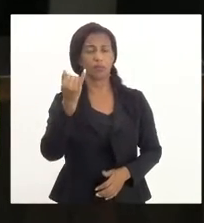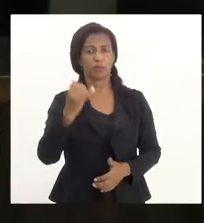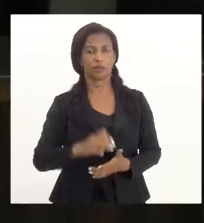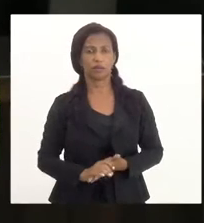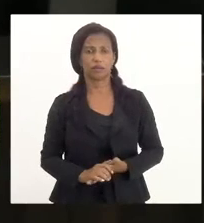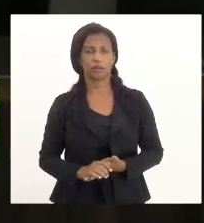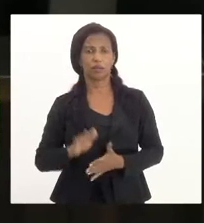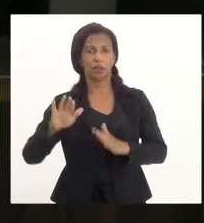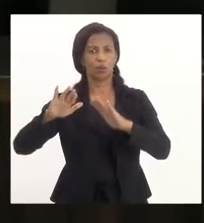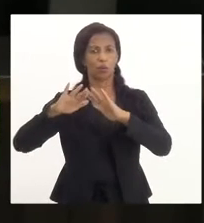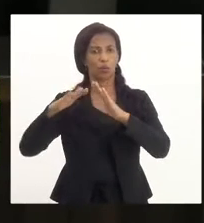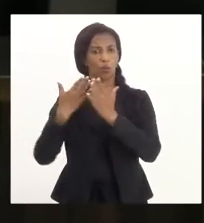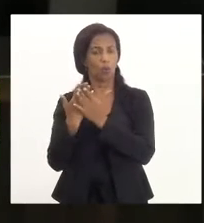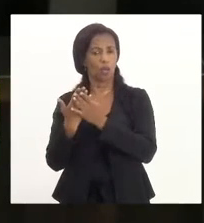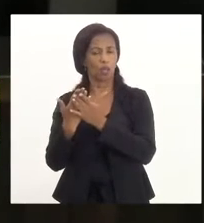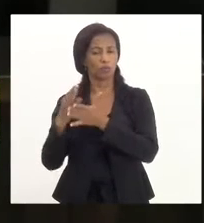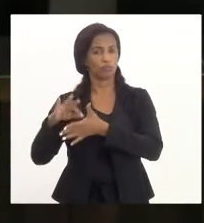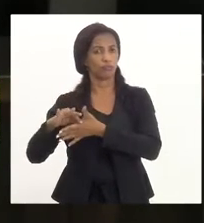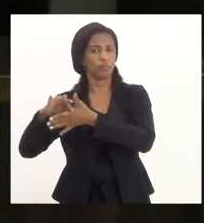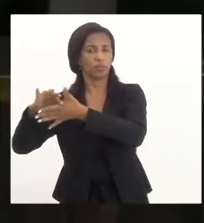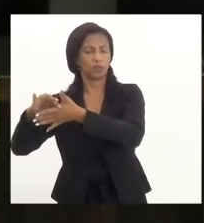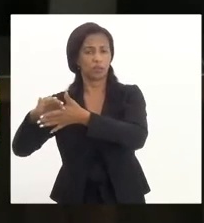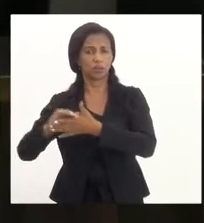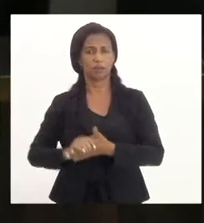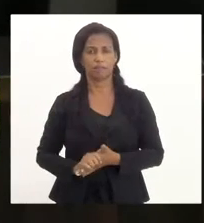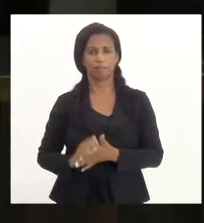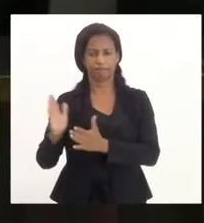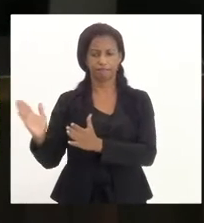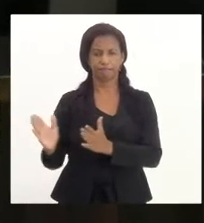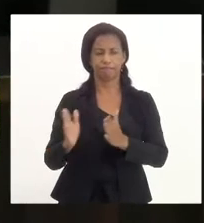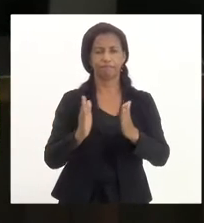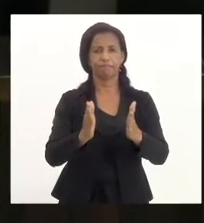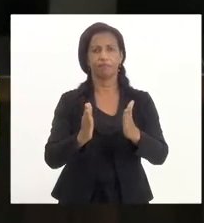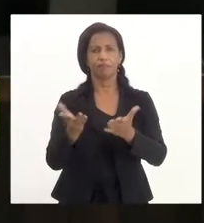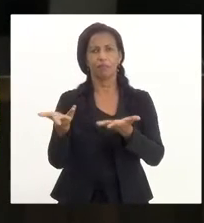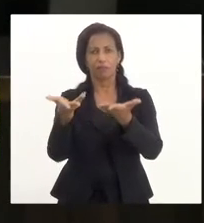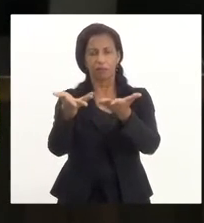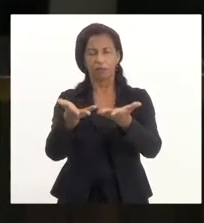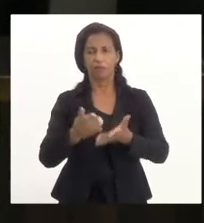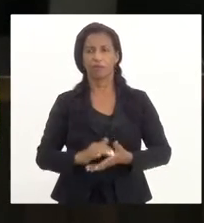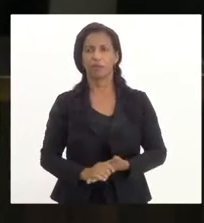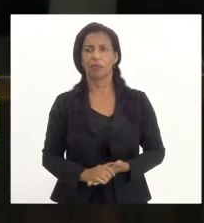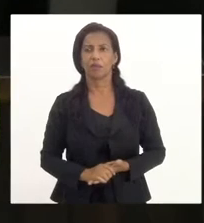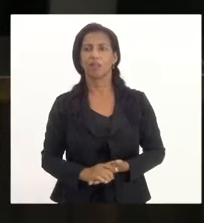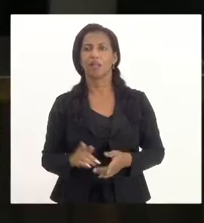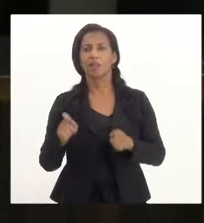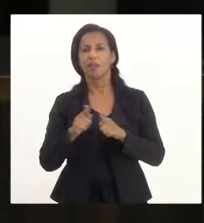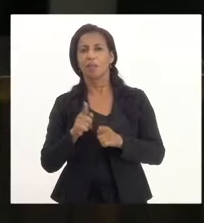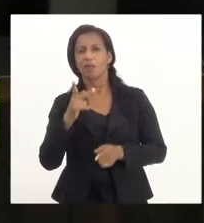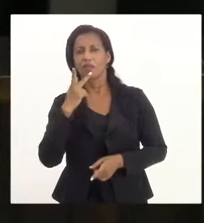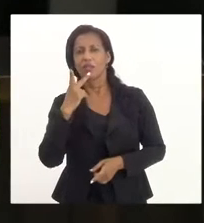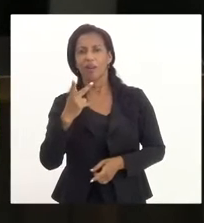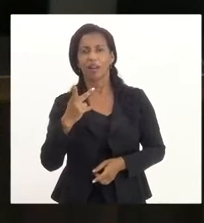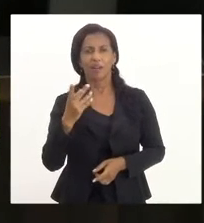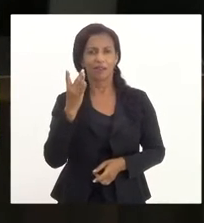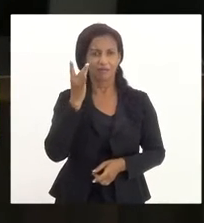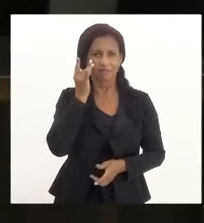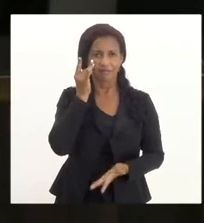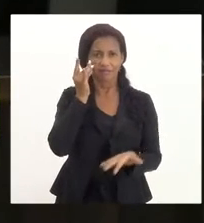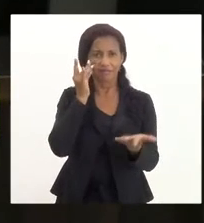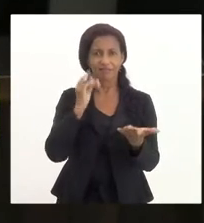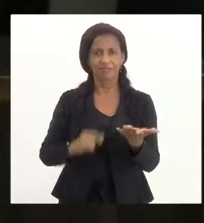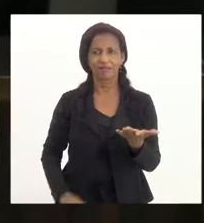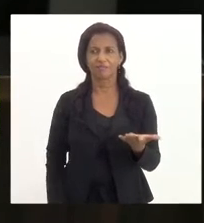é ao colégio de líderes tanto passar a palavra vossa excelência queria anunciar a presença